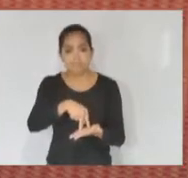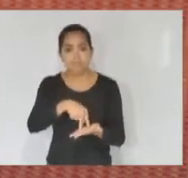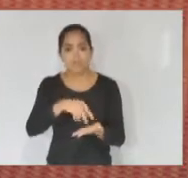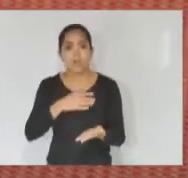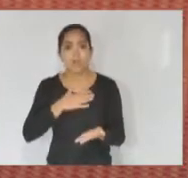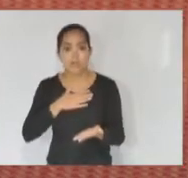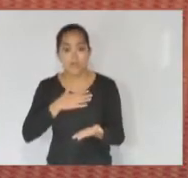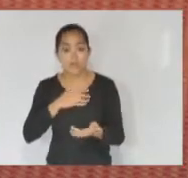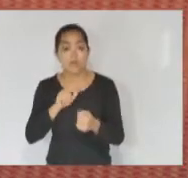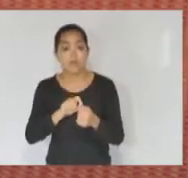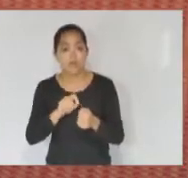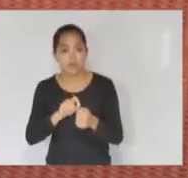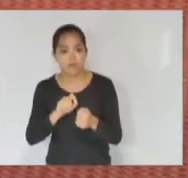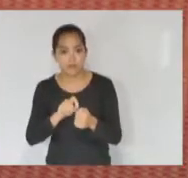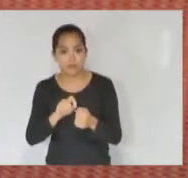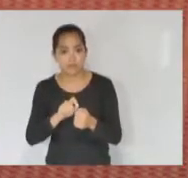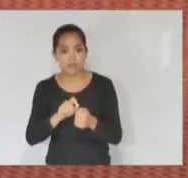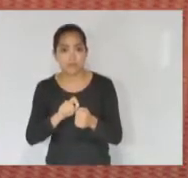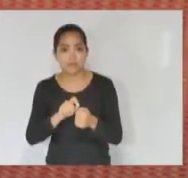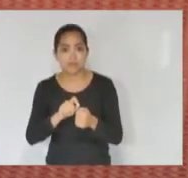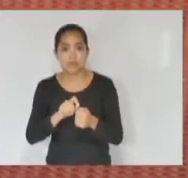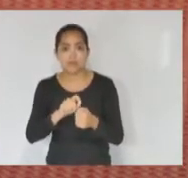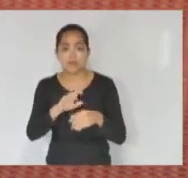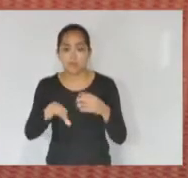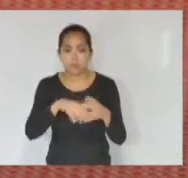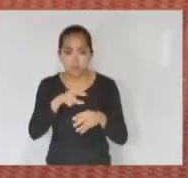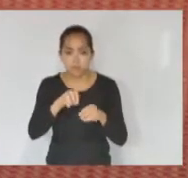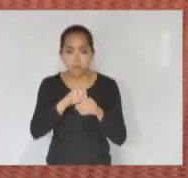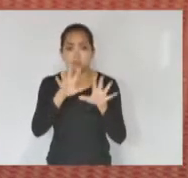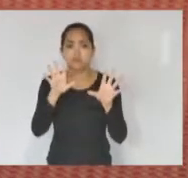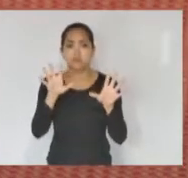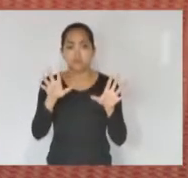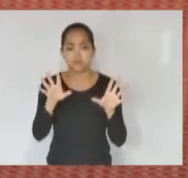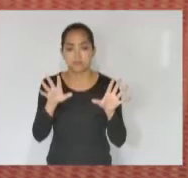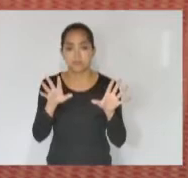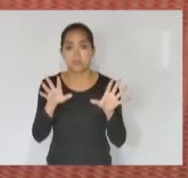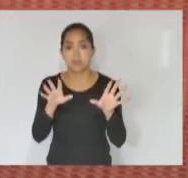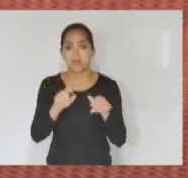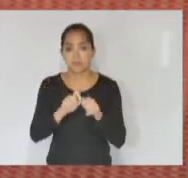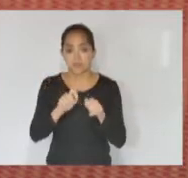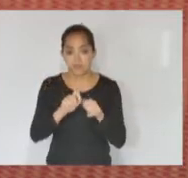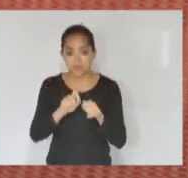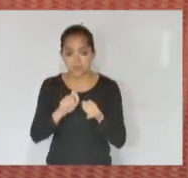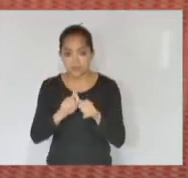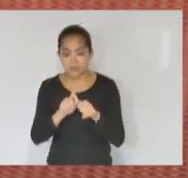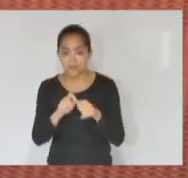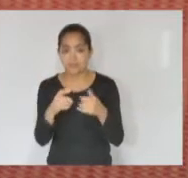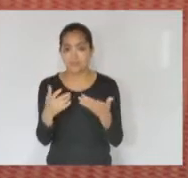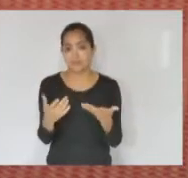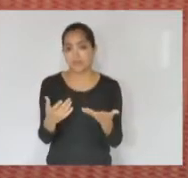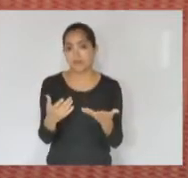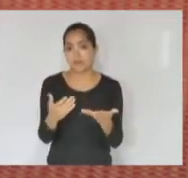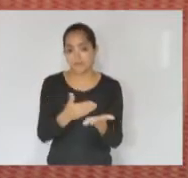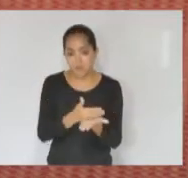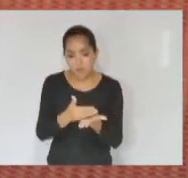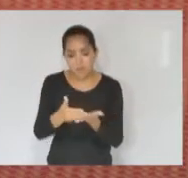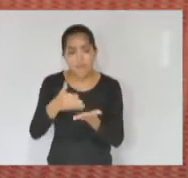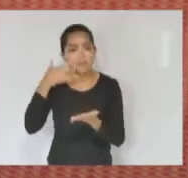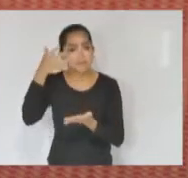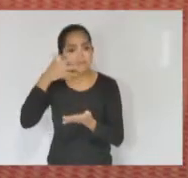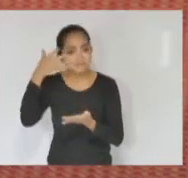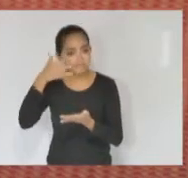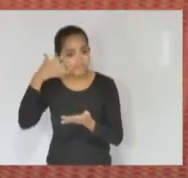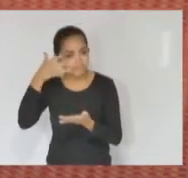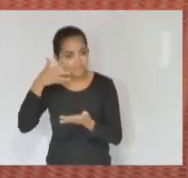vou fazer mágica, eu vou fazer um truque. E inicia sua fala com a frase